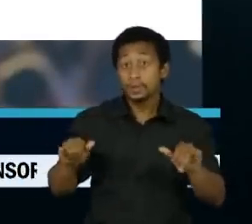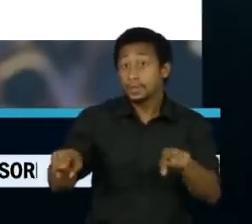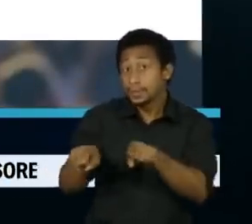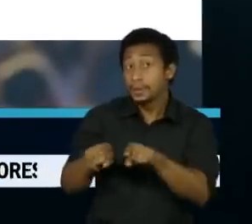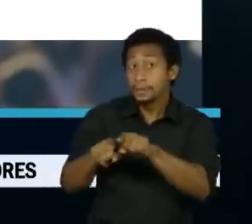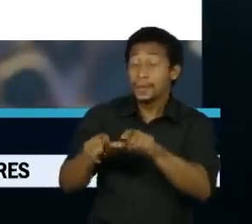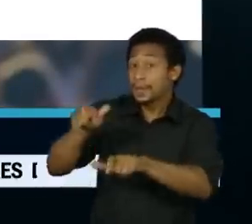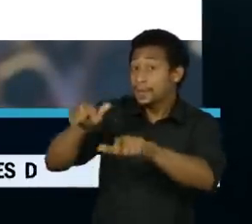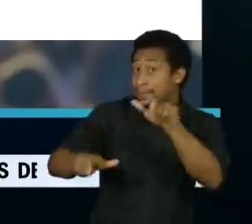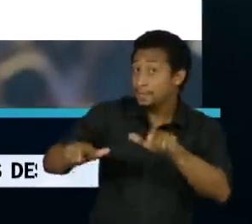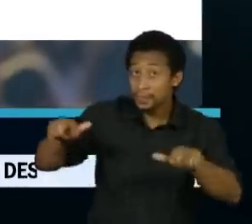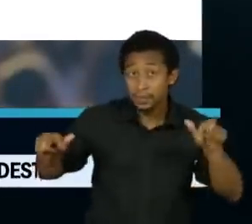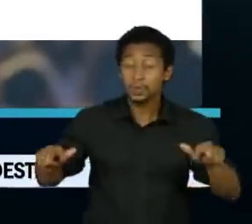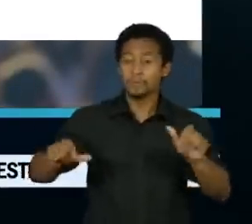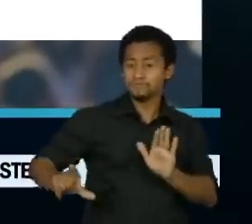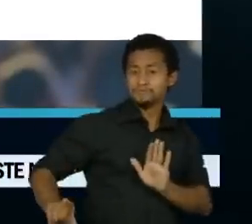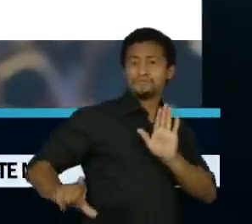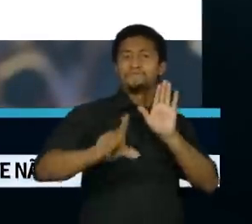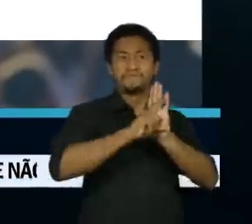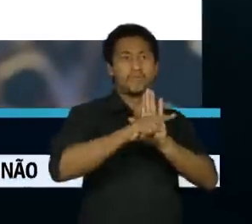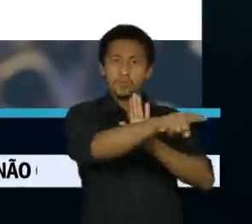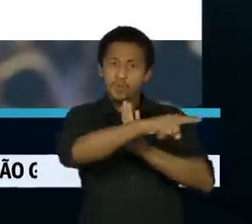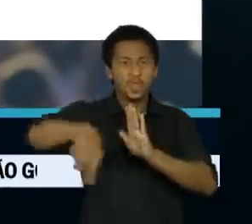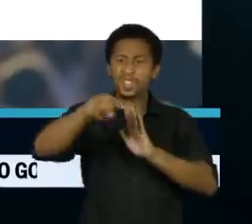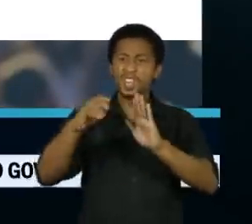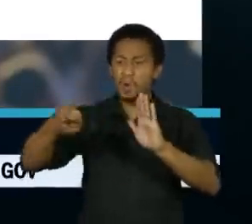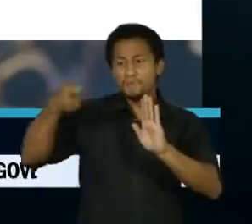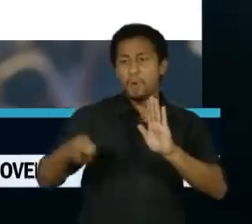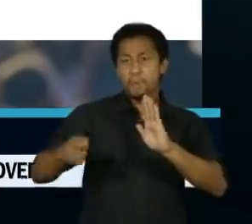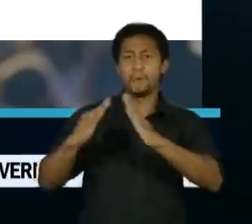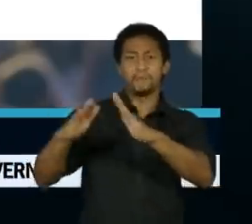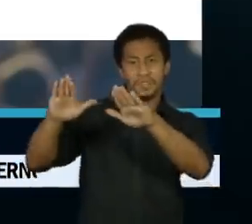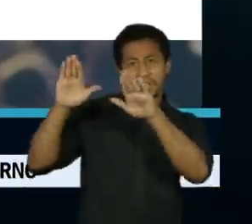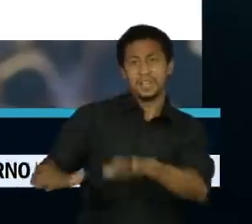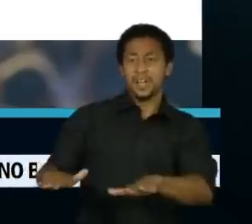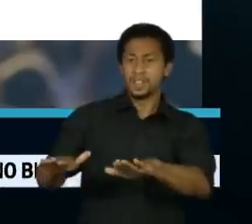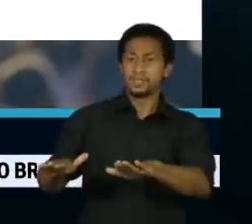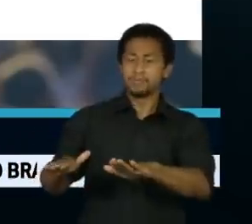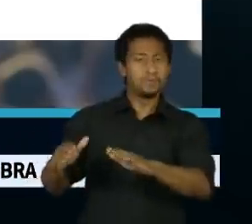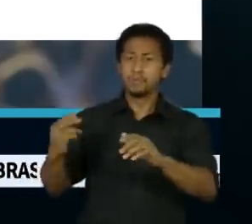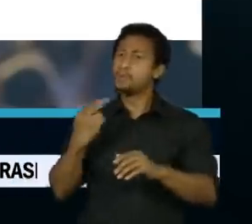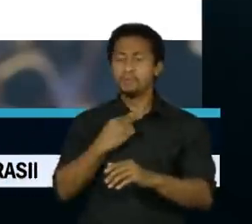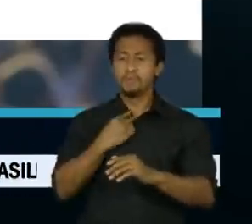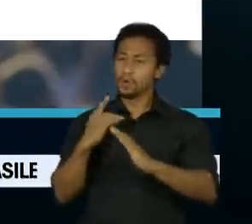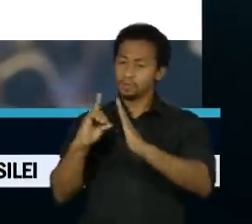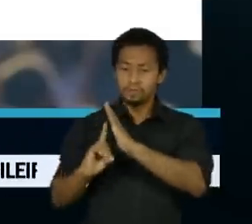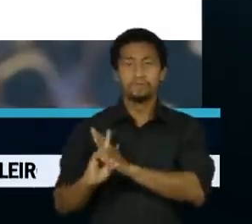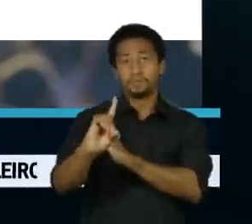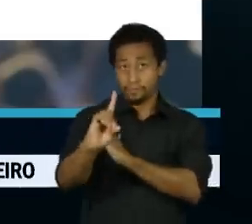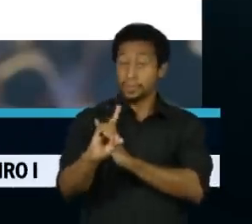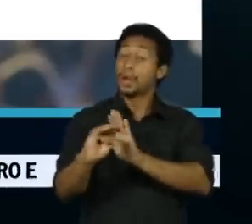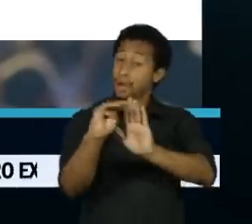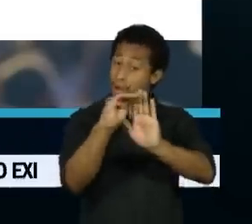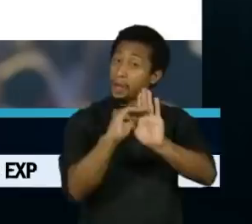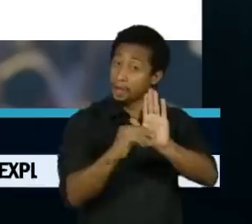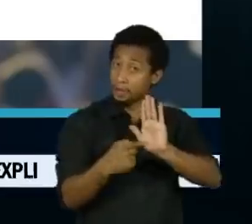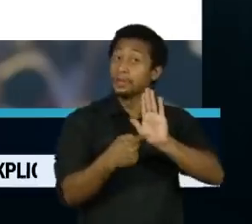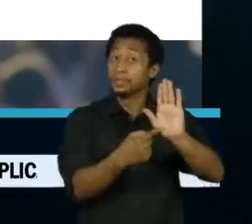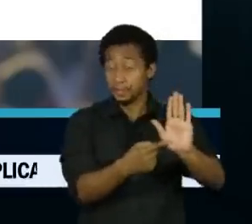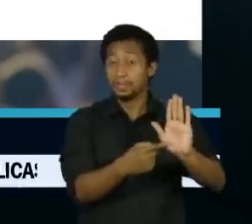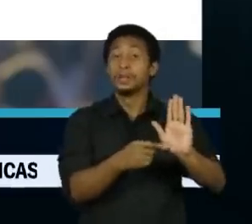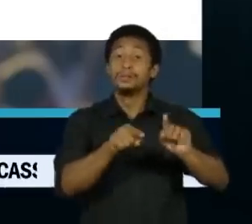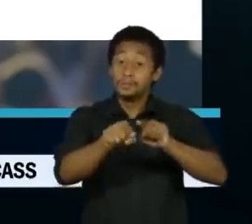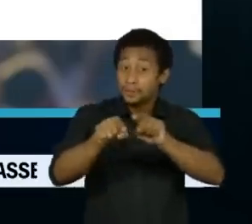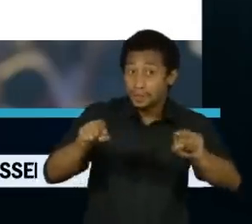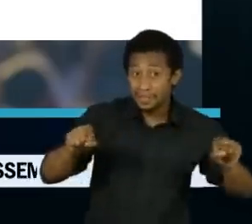controle da ordem, o que acaba suprimindo liberdades e garantias do cidadão. Normalmente, essas medidas são acompanhadas de confinamentos